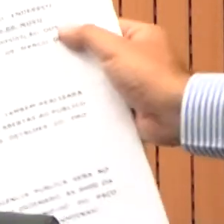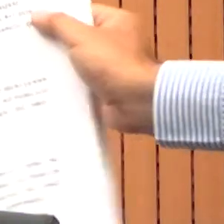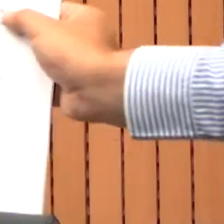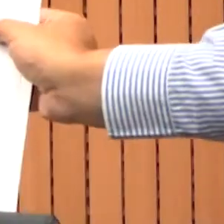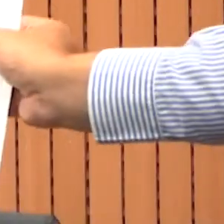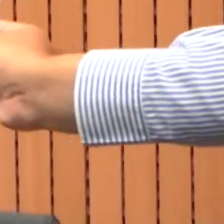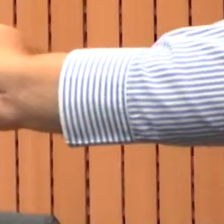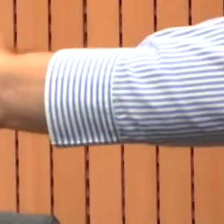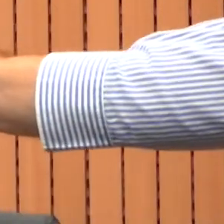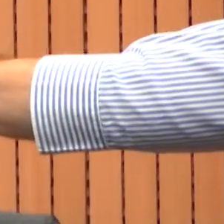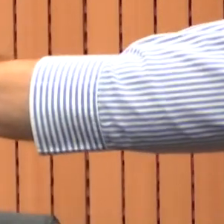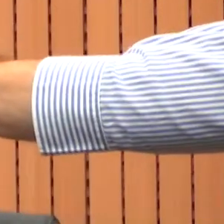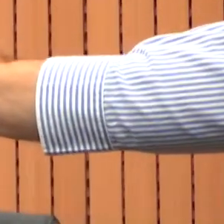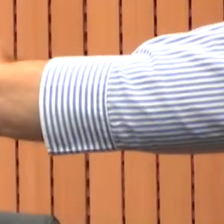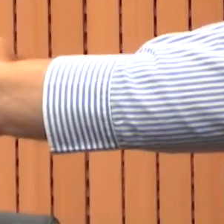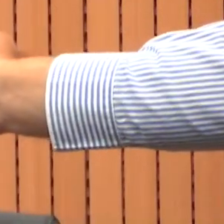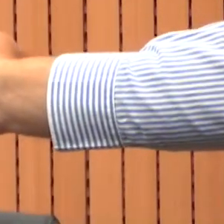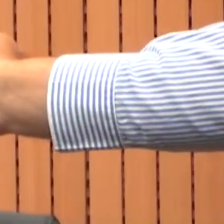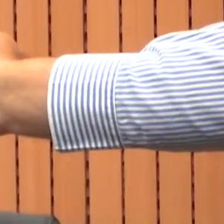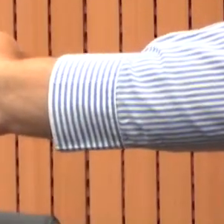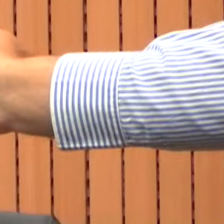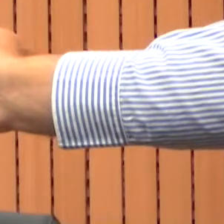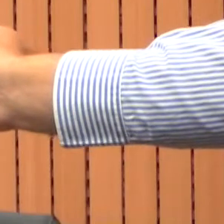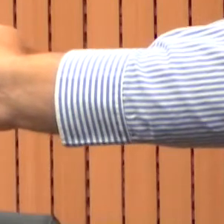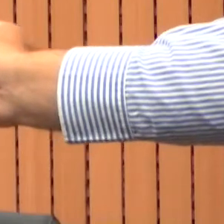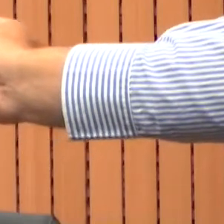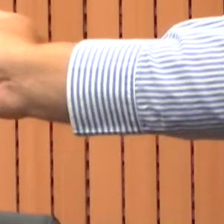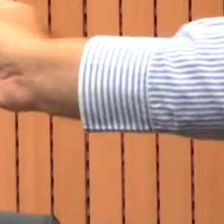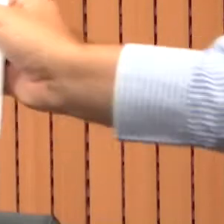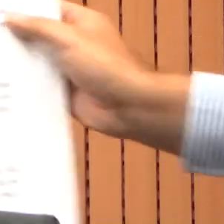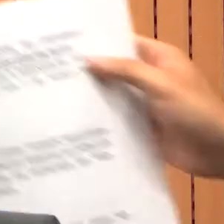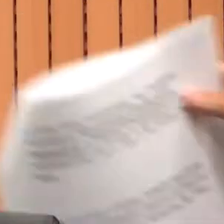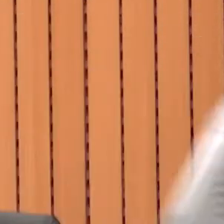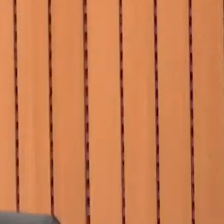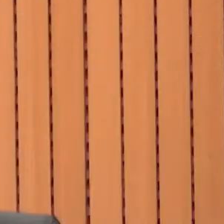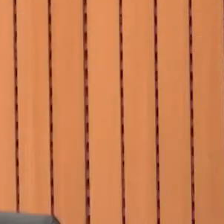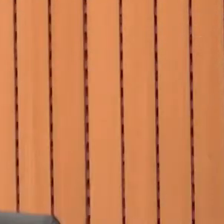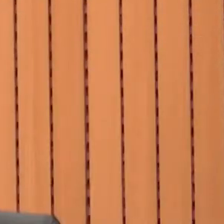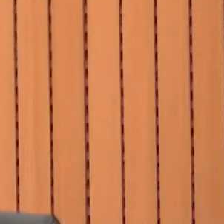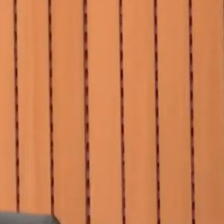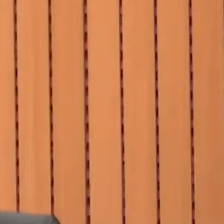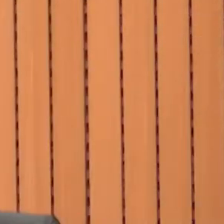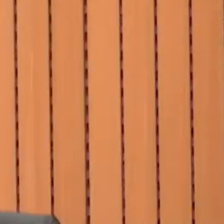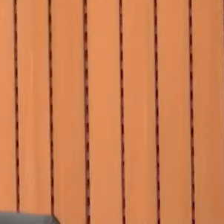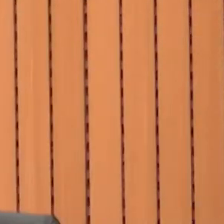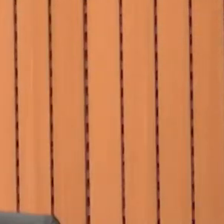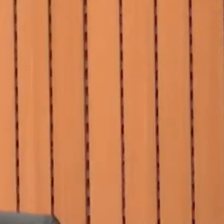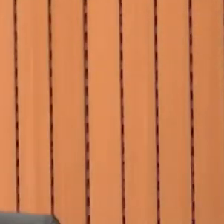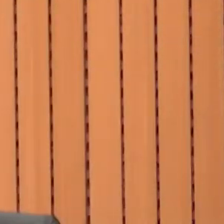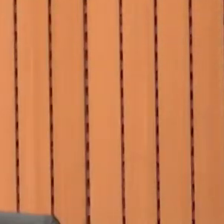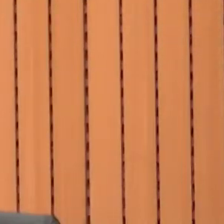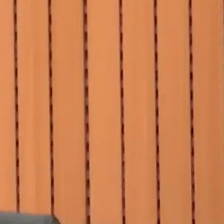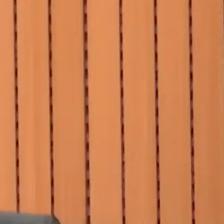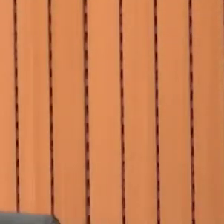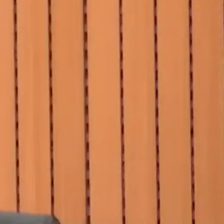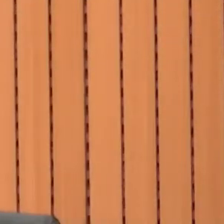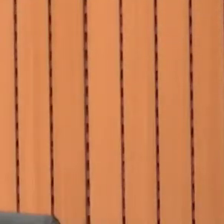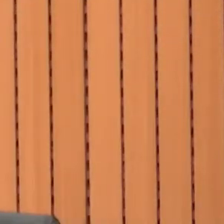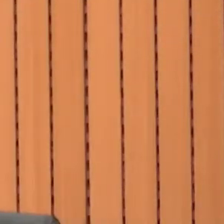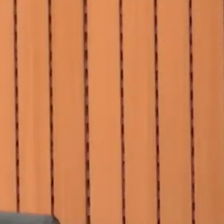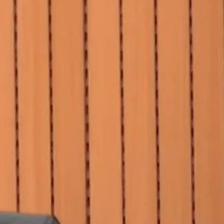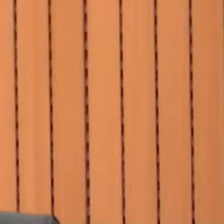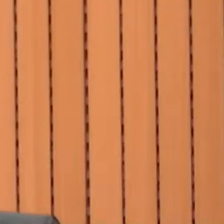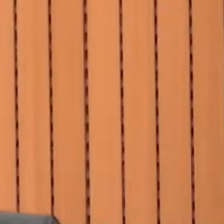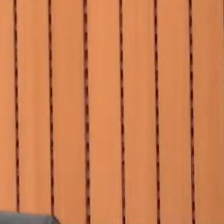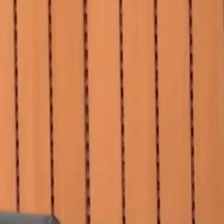sistema, né? E aí esse é o primeiro ponto positivo que eu acho importante defender, né, porque vai ter pressão contra os pontos positivos também, sempre tem. Então